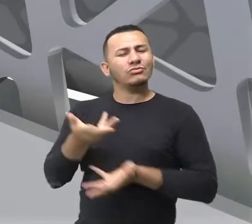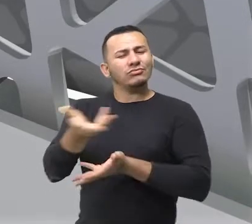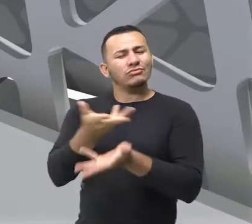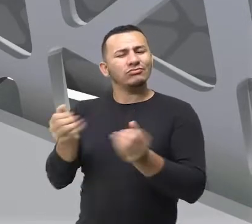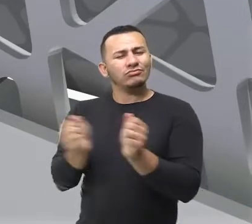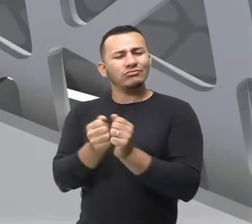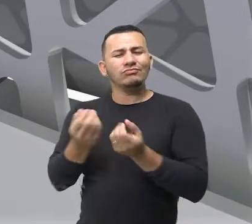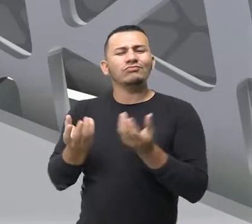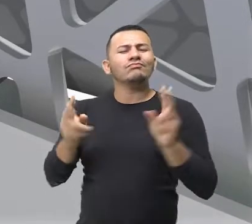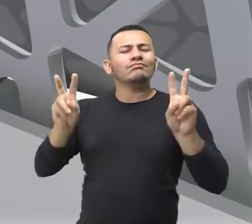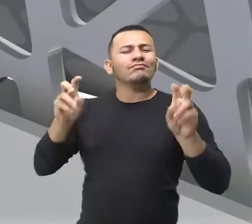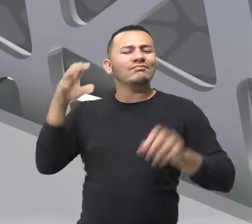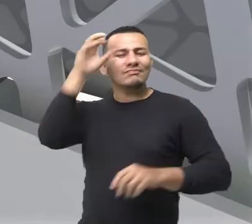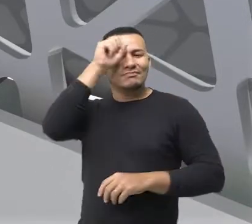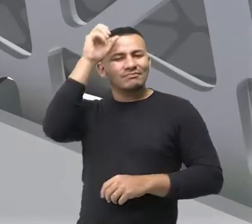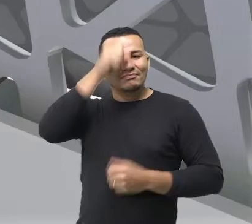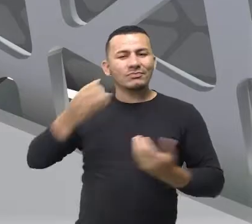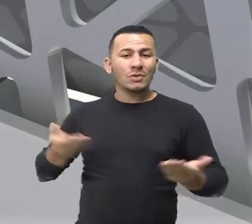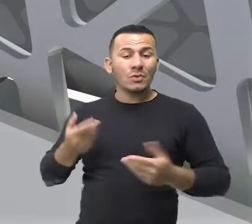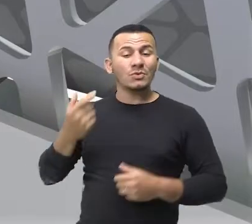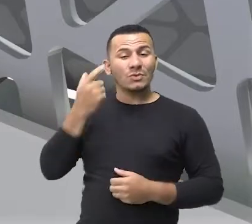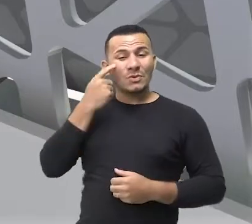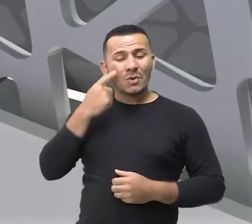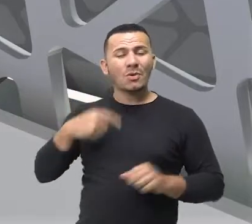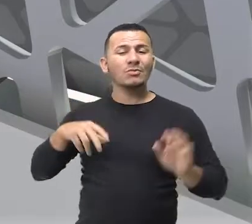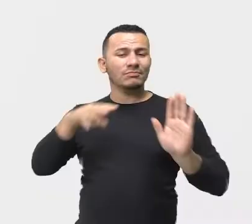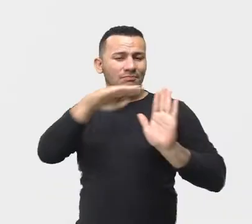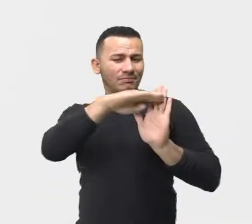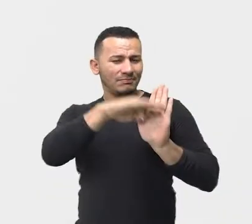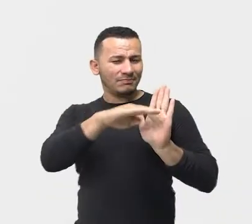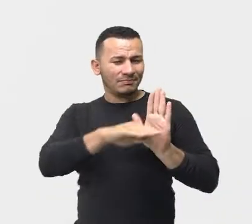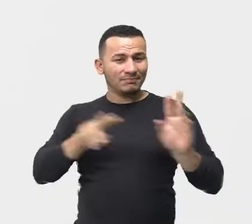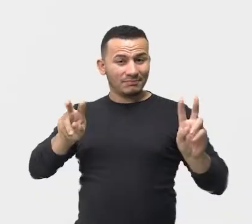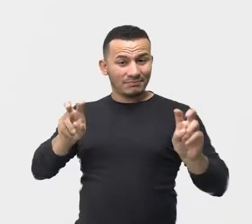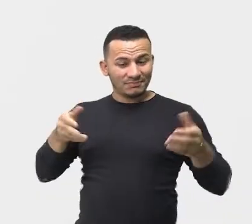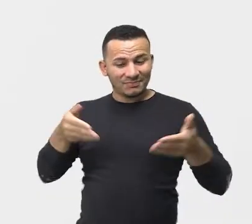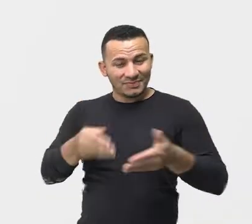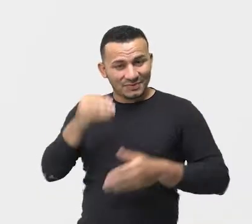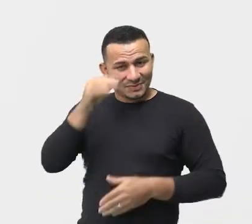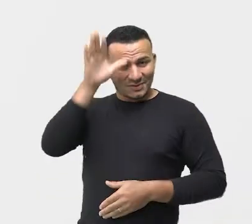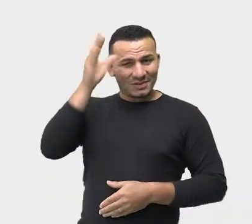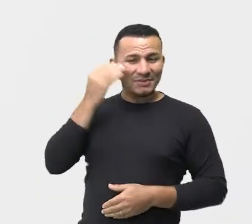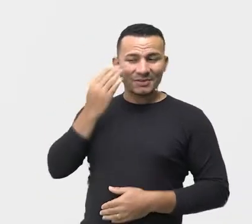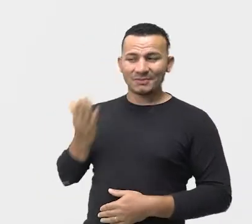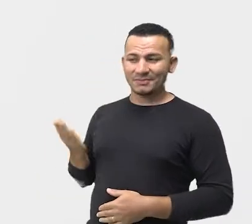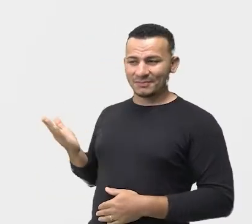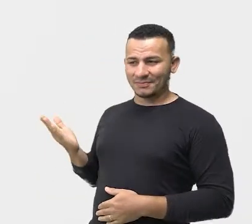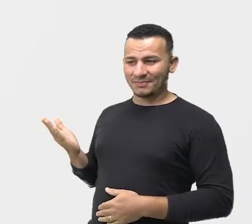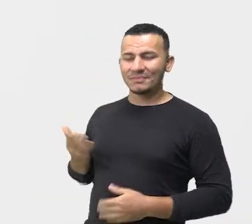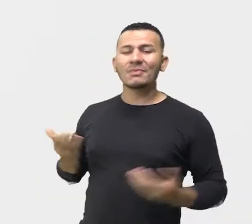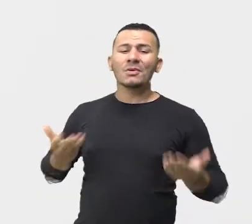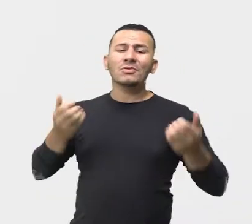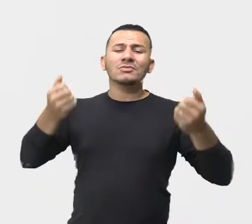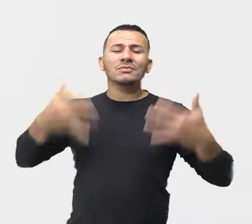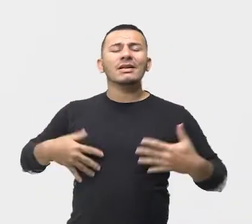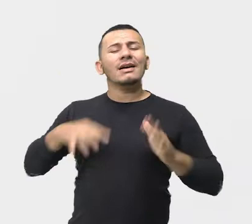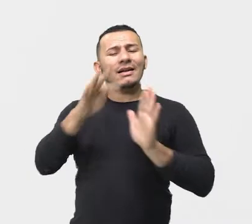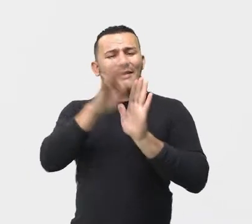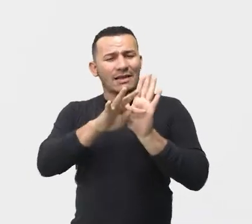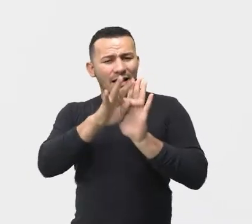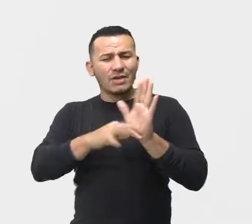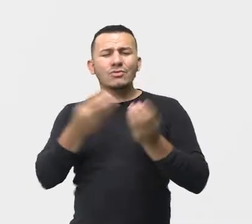momento que vamos aprender hoje observando colocando aí o nosso objeto de conhecimento na aula de hoje vamos trabalhar a relação